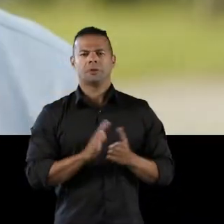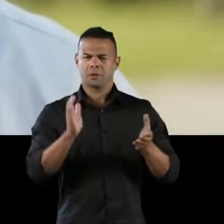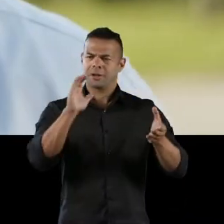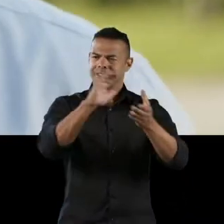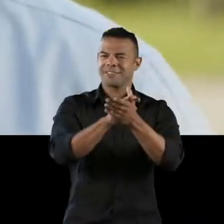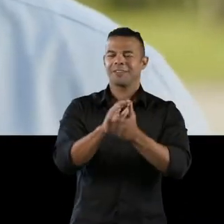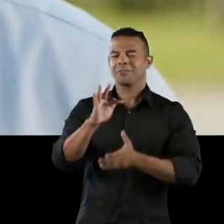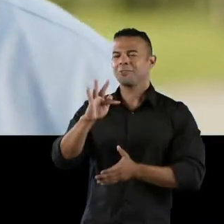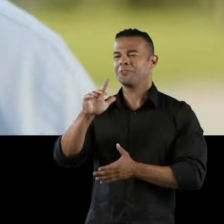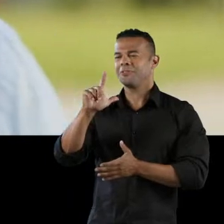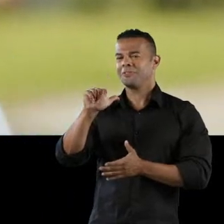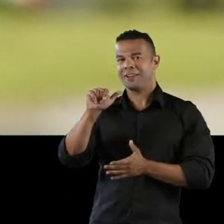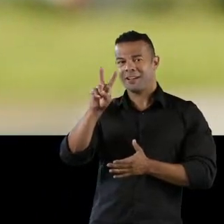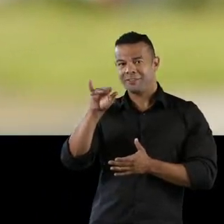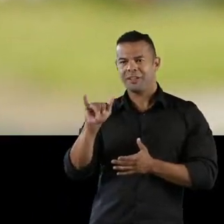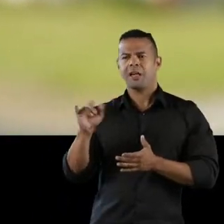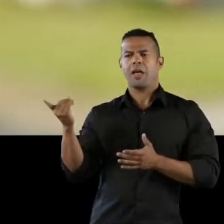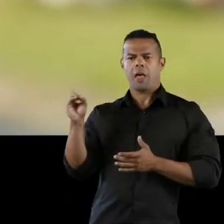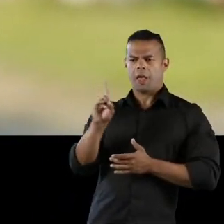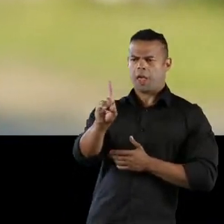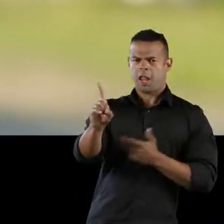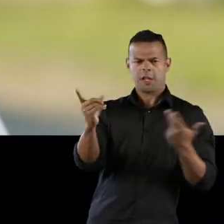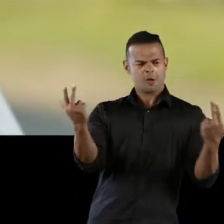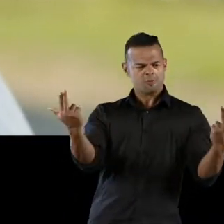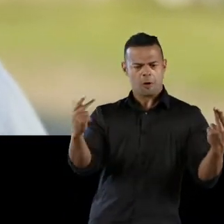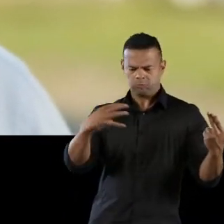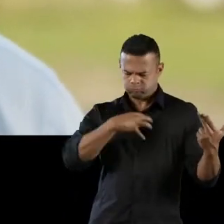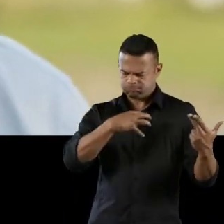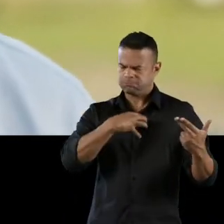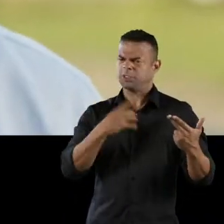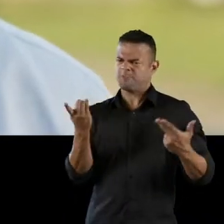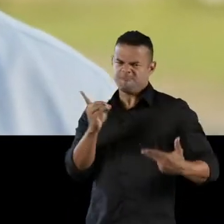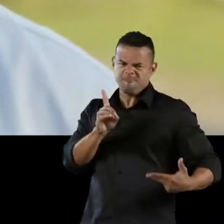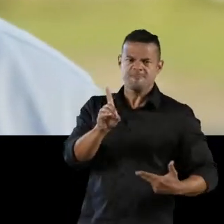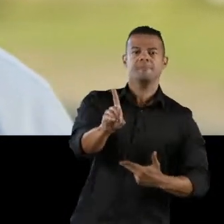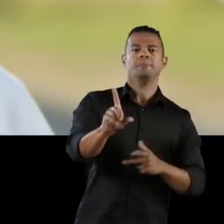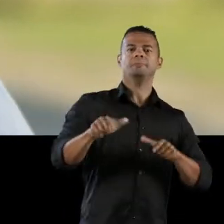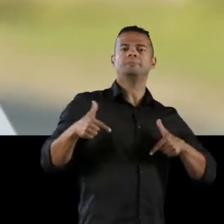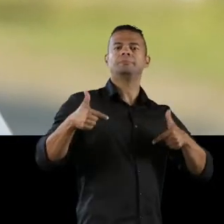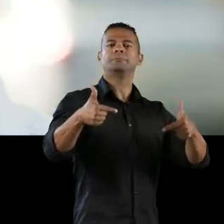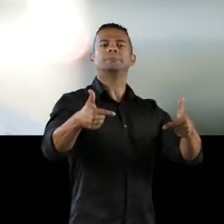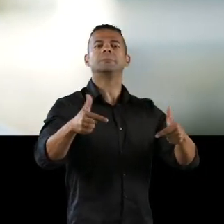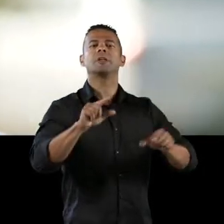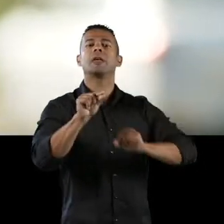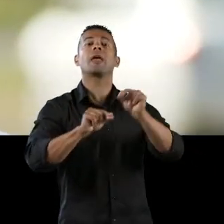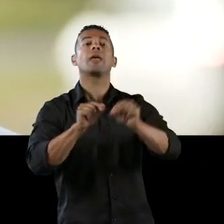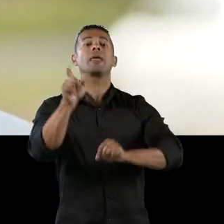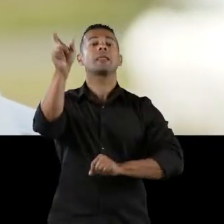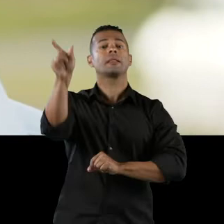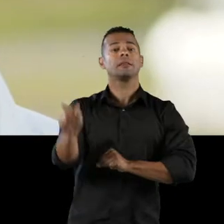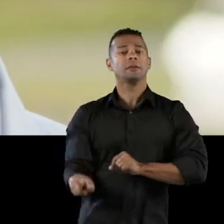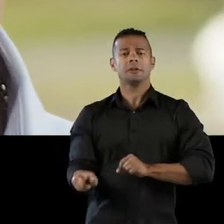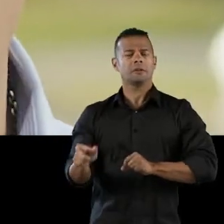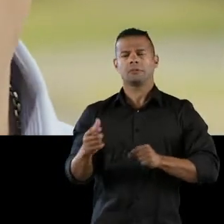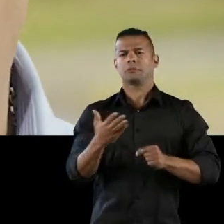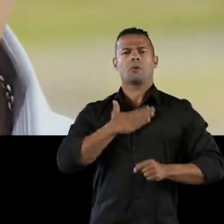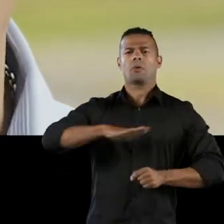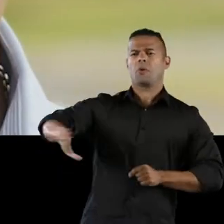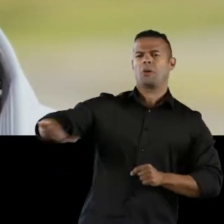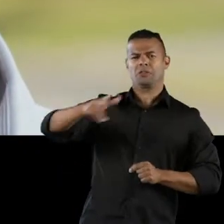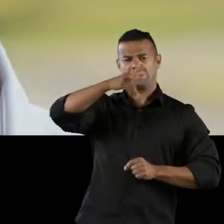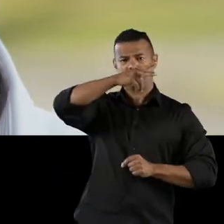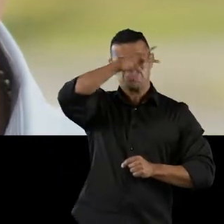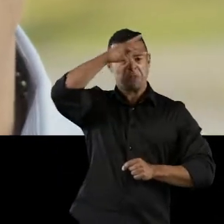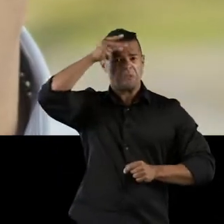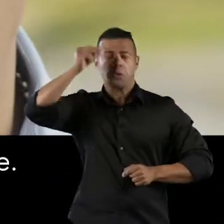Eu sou casado com a Flávia e sei que ela é como eu, gosta de estar na linha de frente. E quem é assim não suporta ver